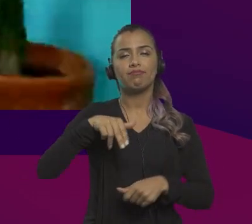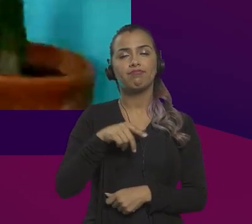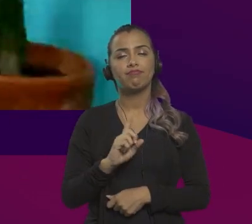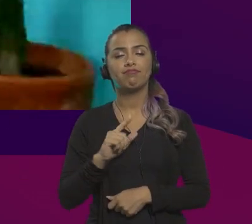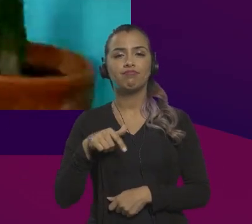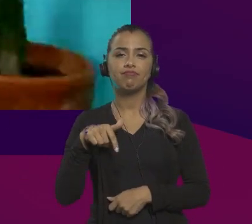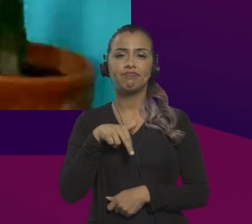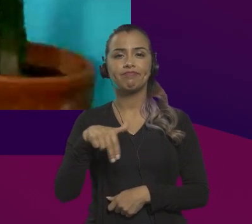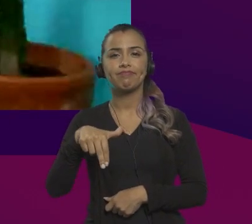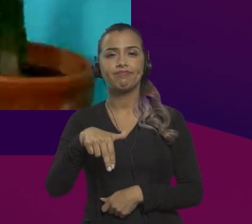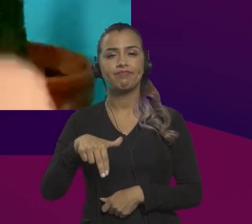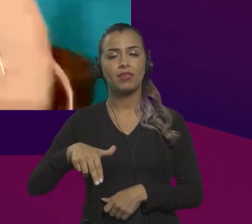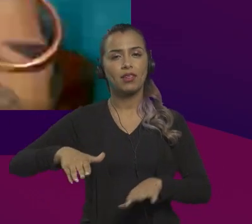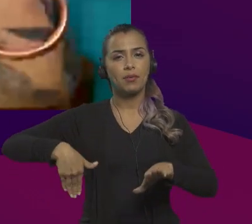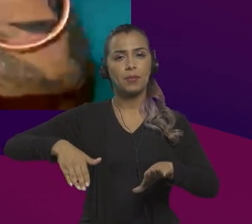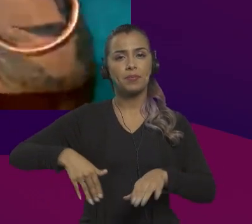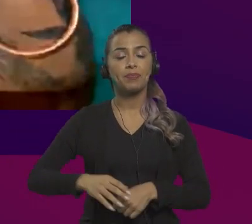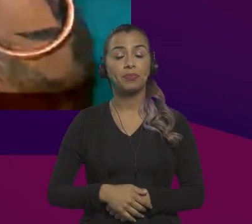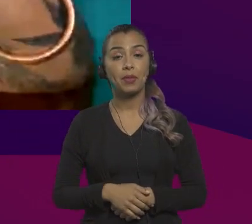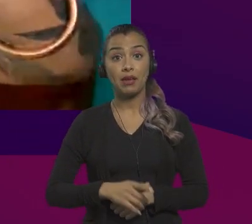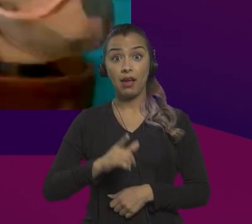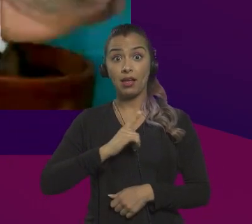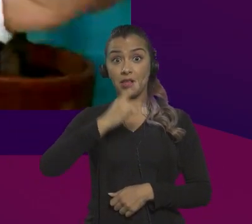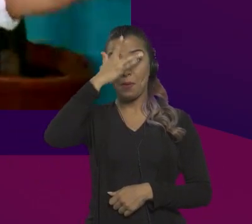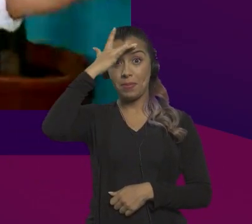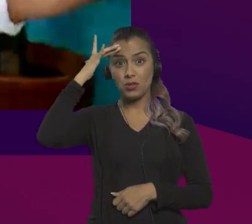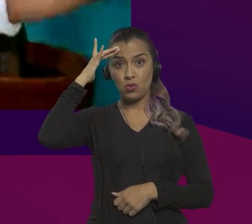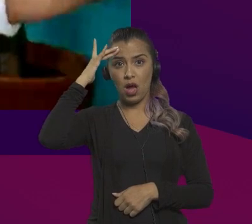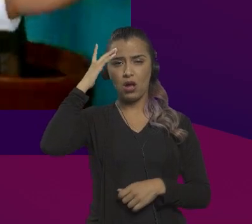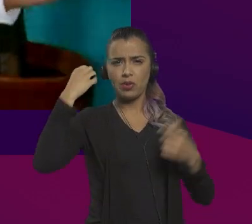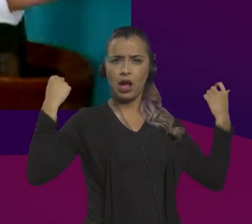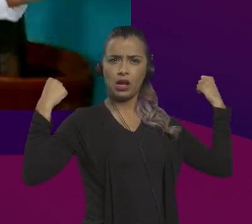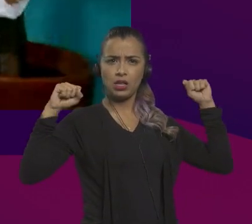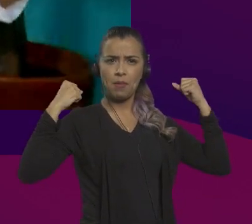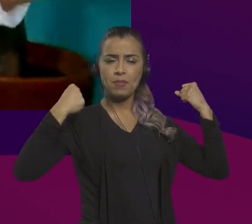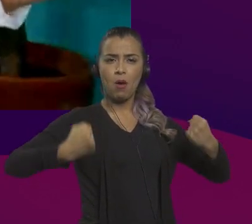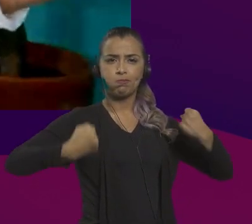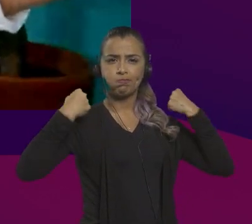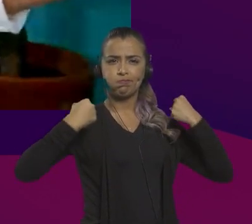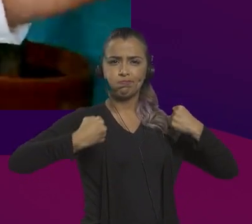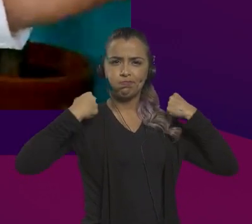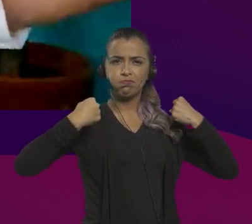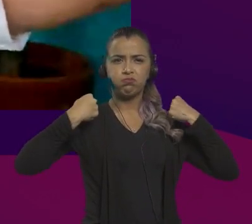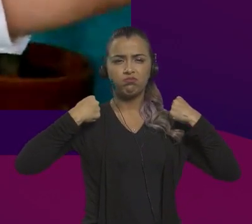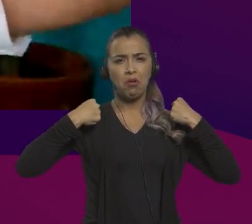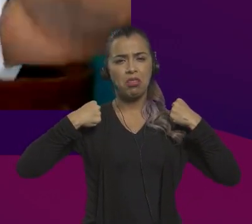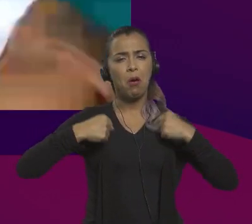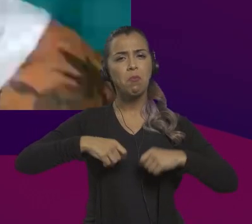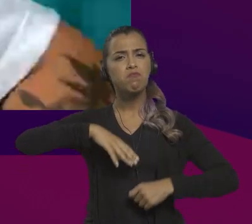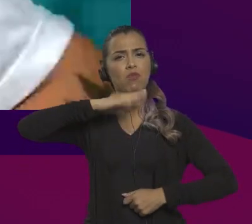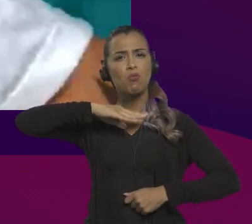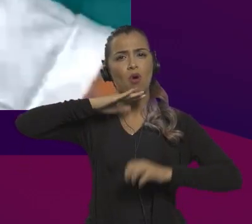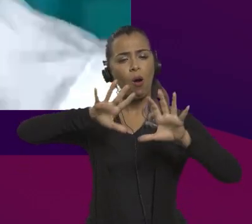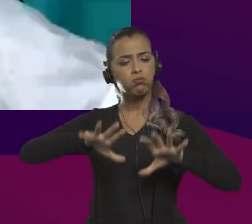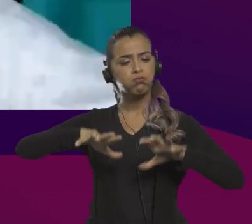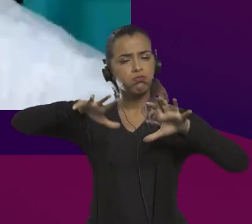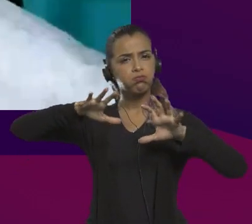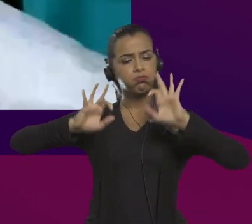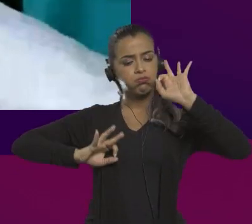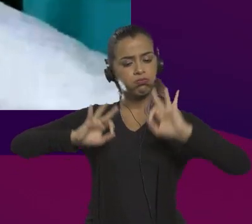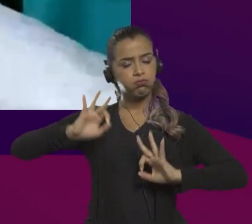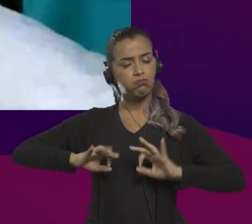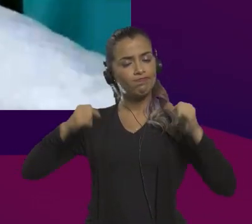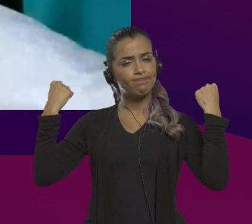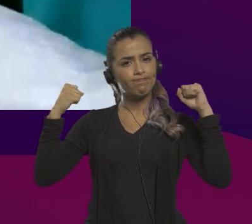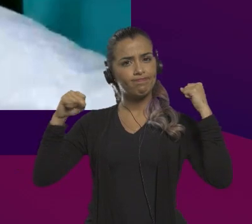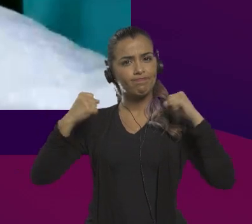na academia, que tá com aquele negócio do projeto verão, vou ficar bombadão no verão, vou ficar com bumbum na nuca, os caramba. E aí